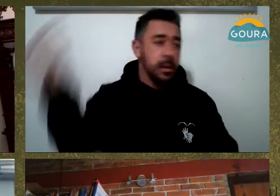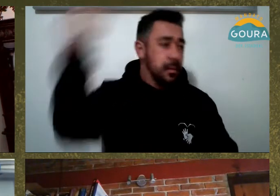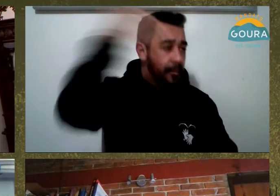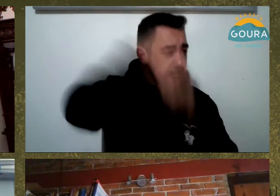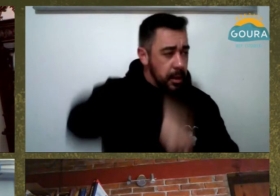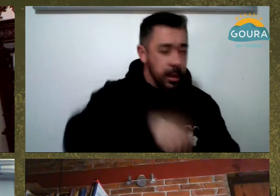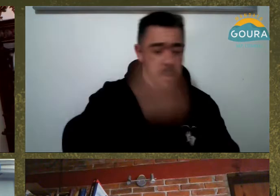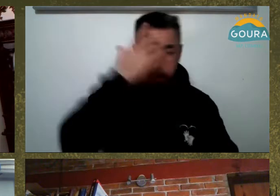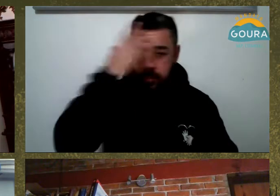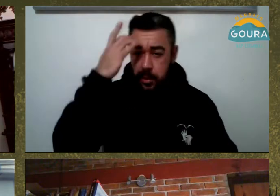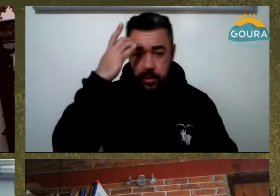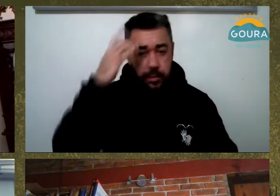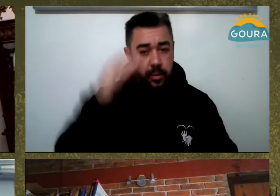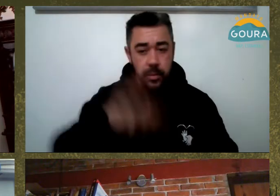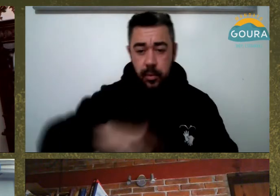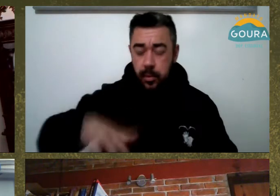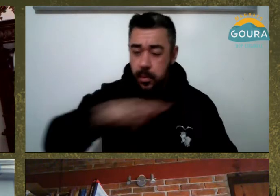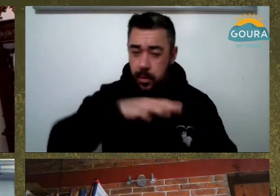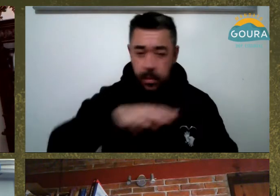completa